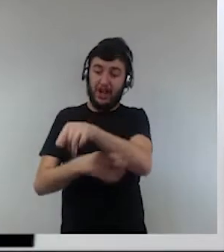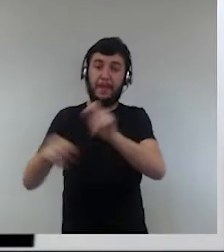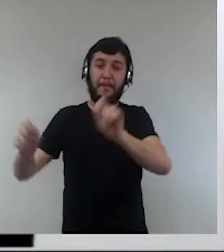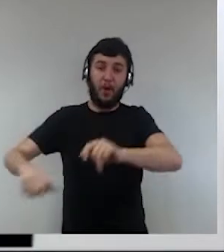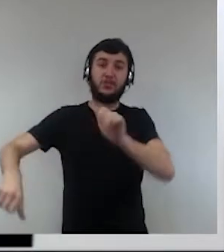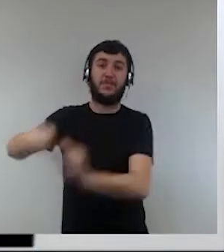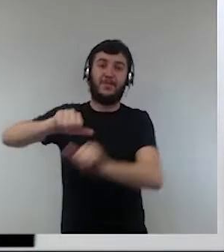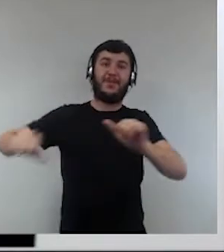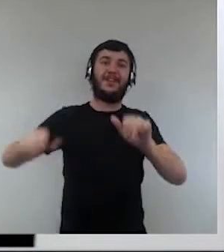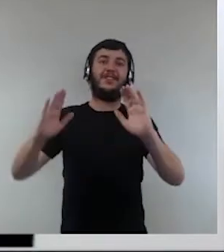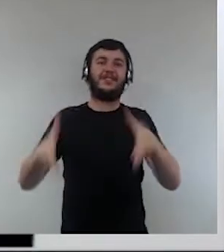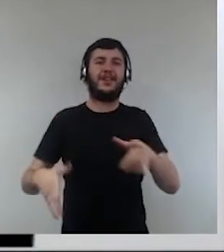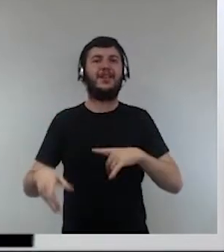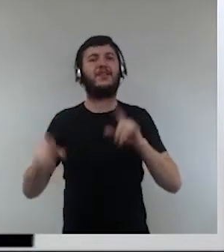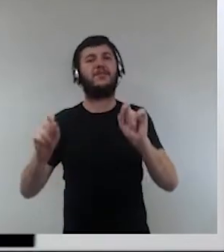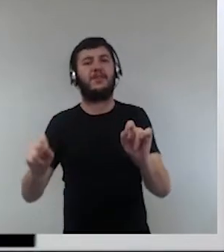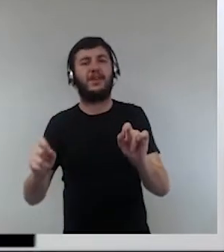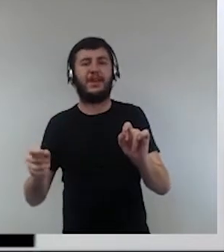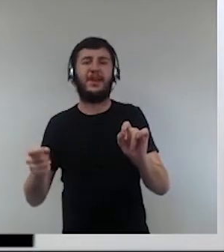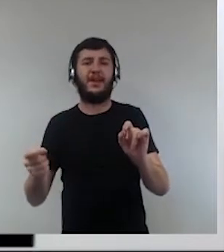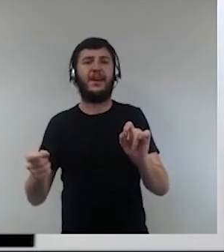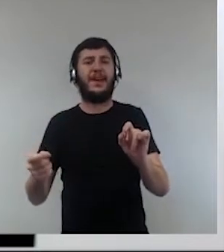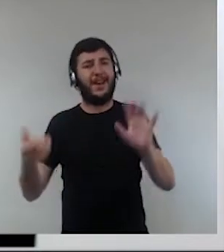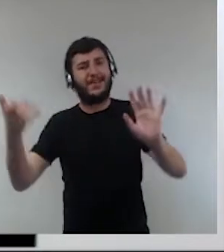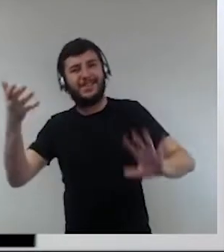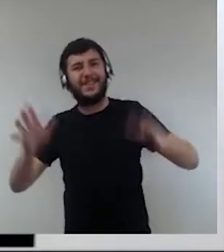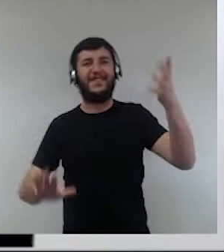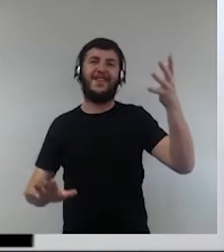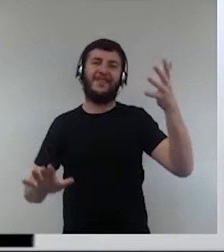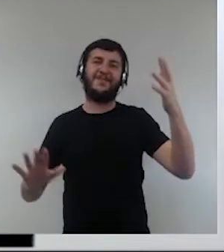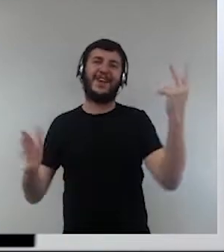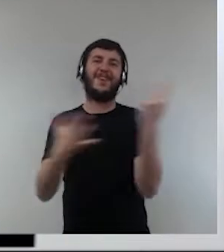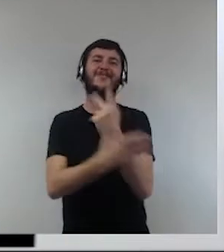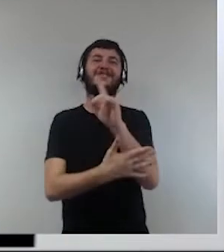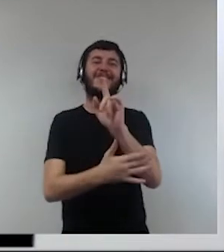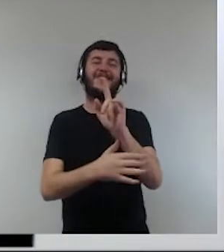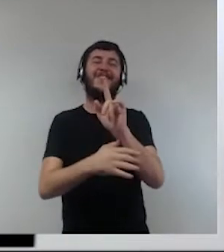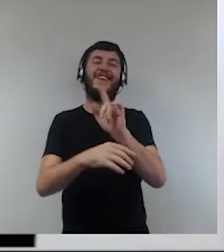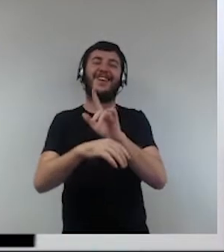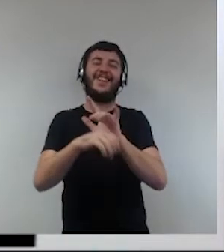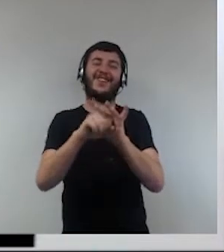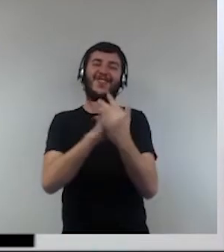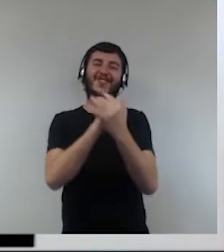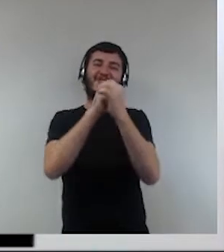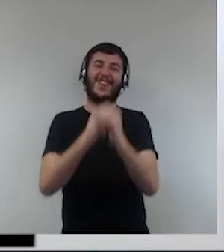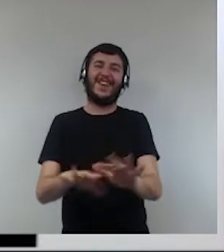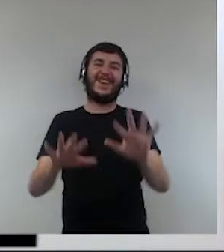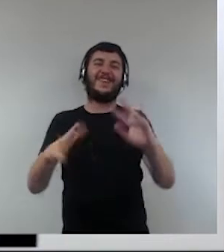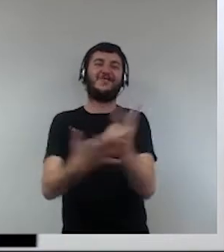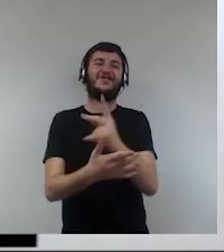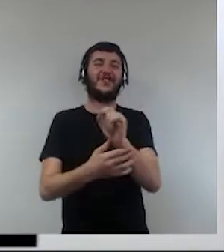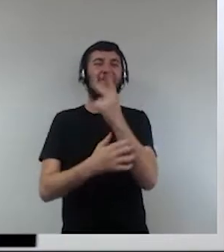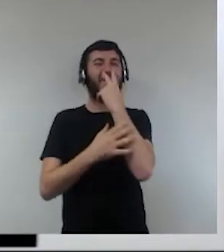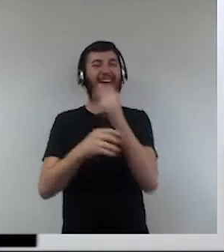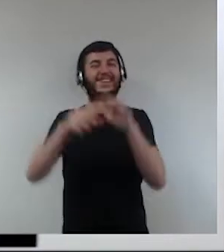esse fenômeno inesperado que é o fenômeno da pandemia, que atravessou e virou o mundo de ponta